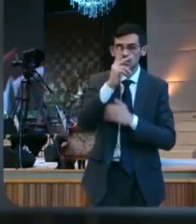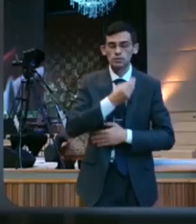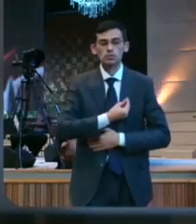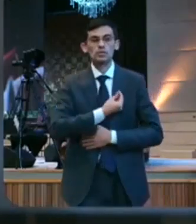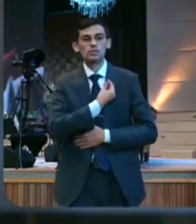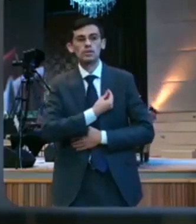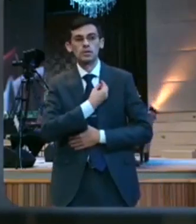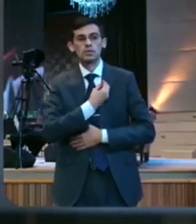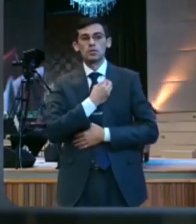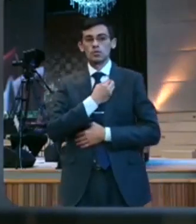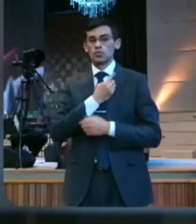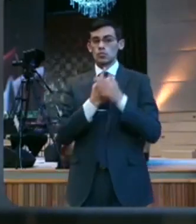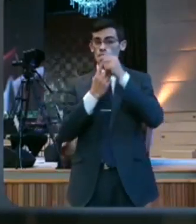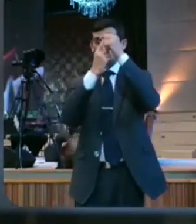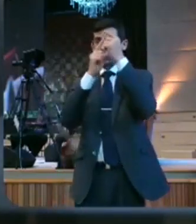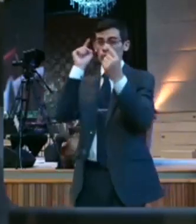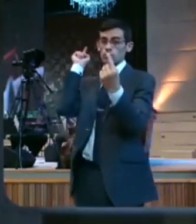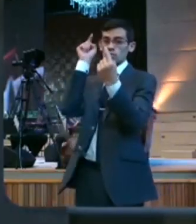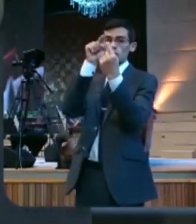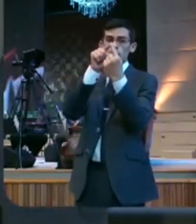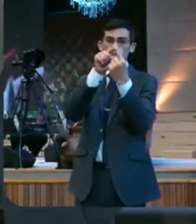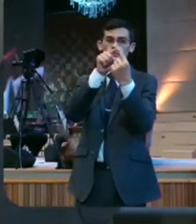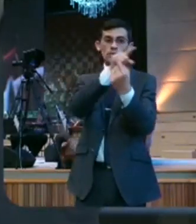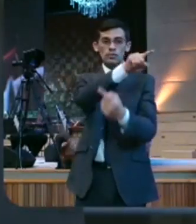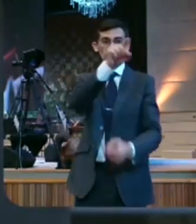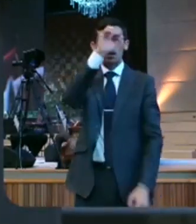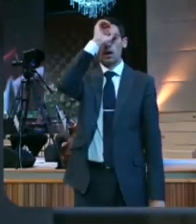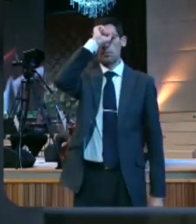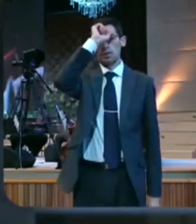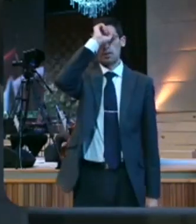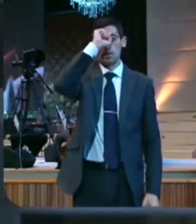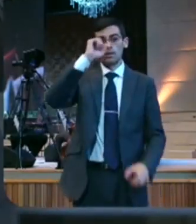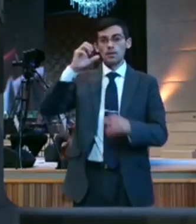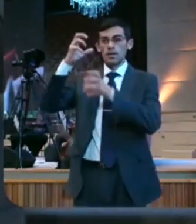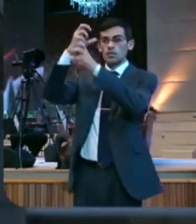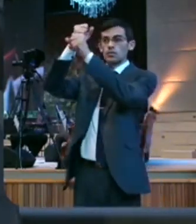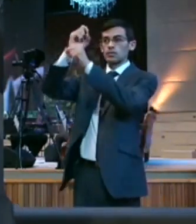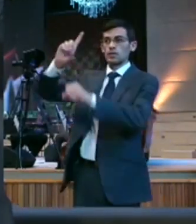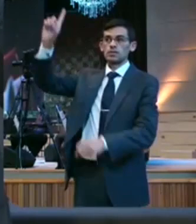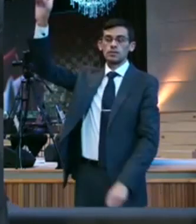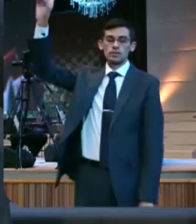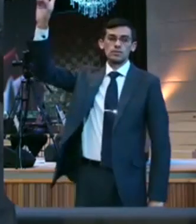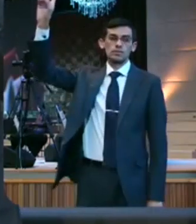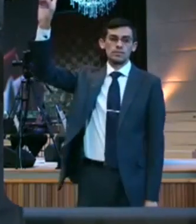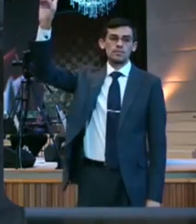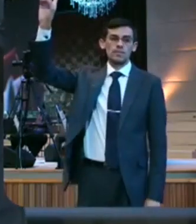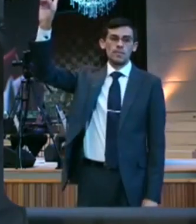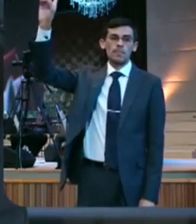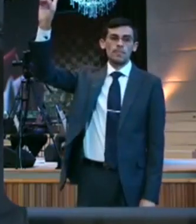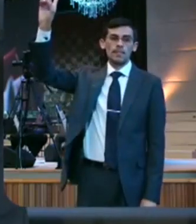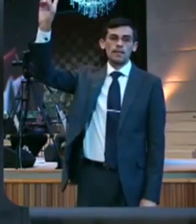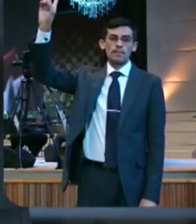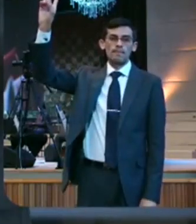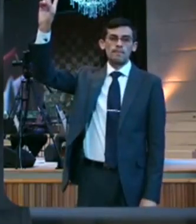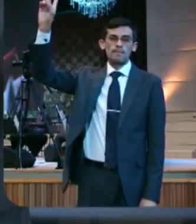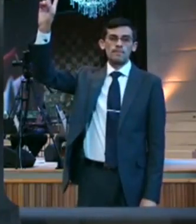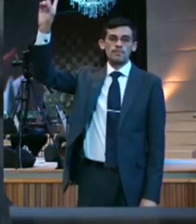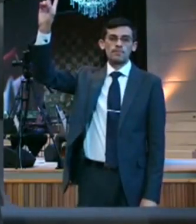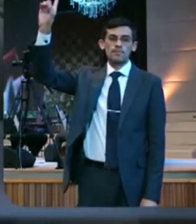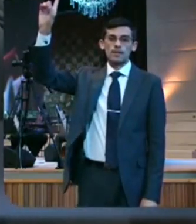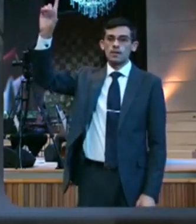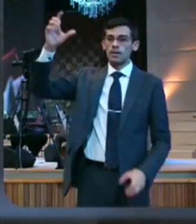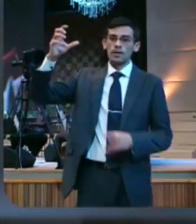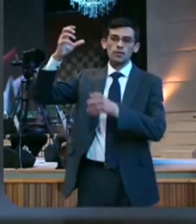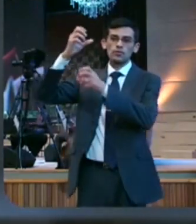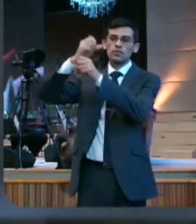uma razão: para você aprender a confiar no Senhor, a